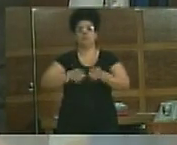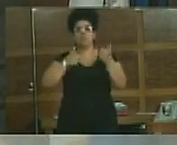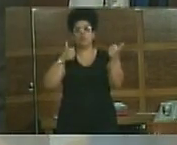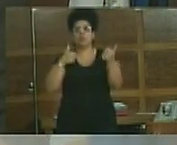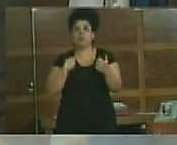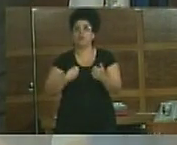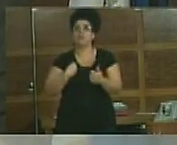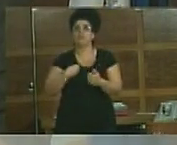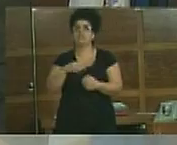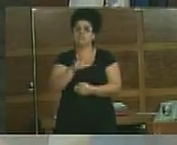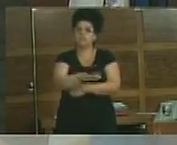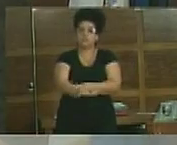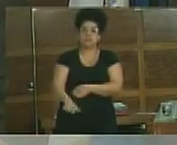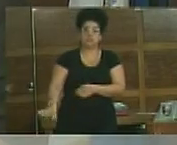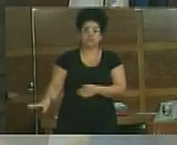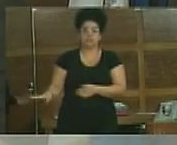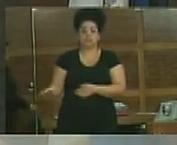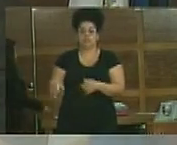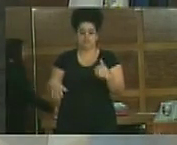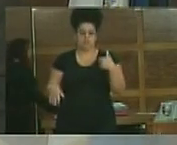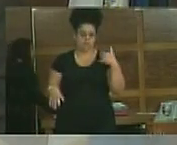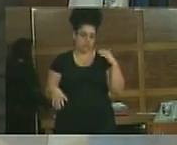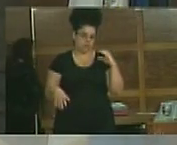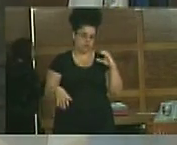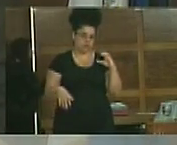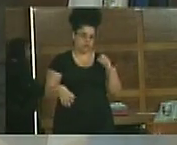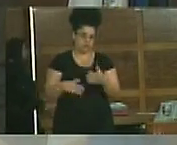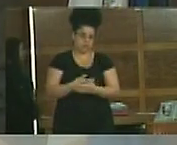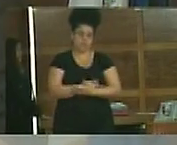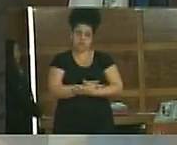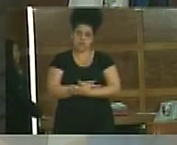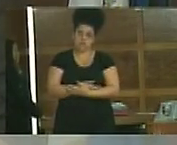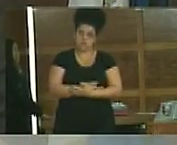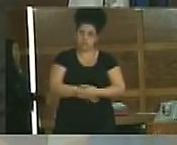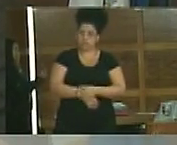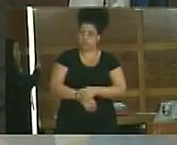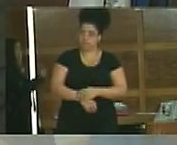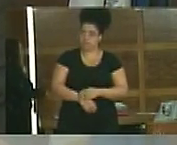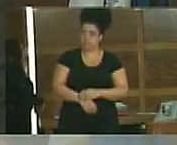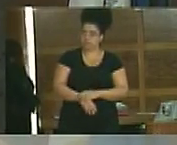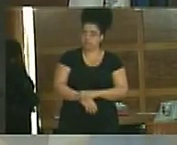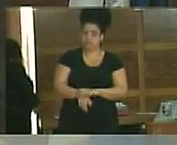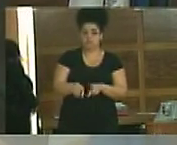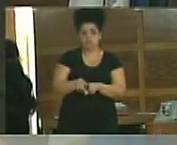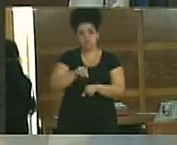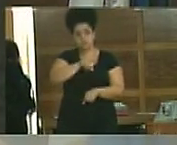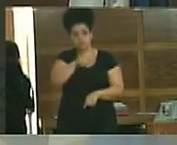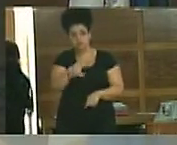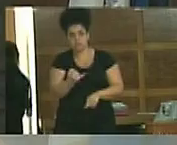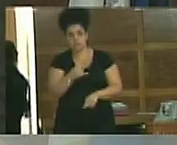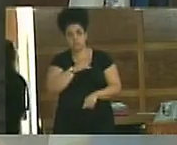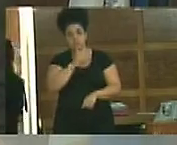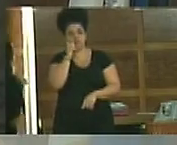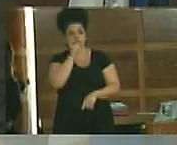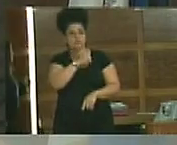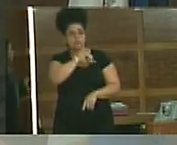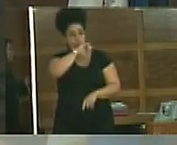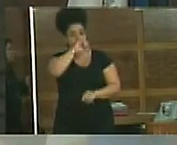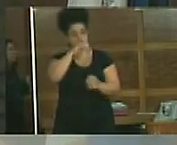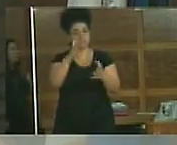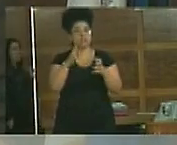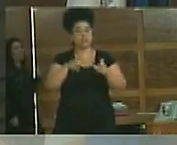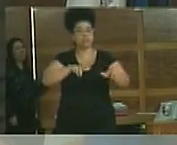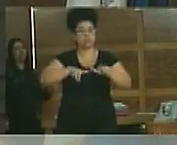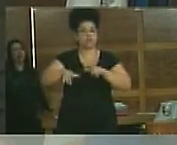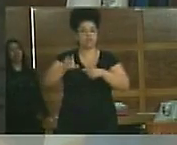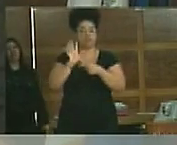para as crianças, né, de zero ano, e trazer também a oportunidade daquelas mães que querem trabalhar para ajudar no